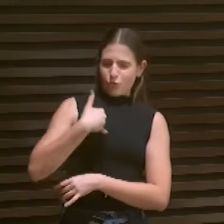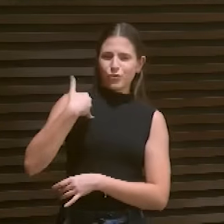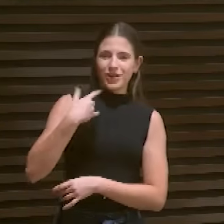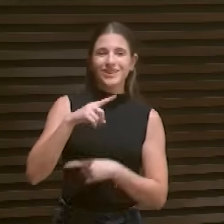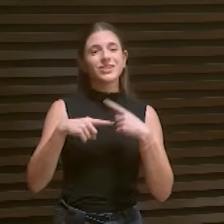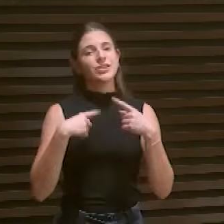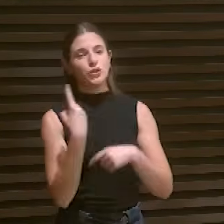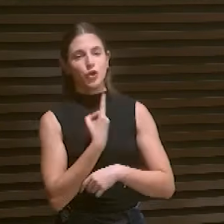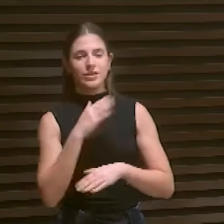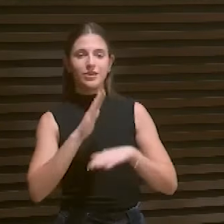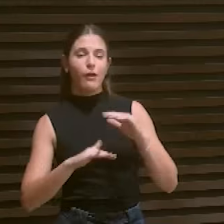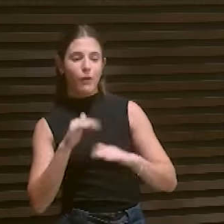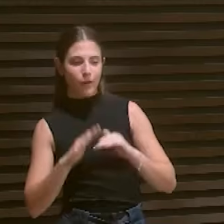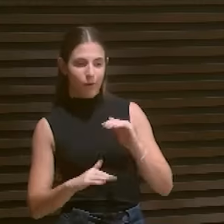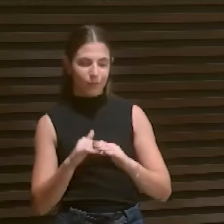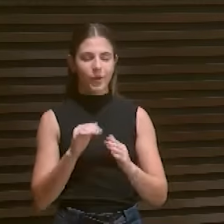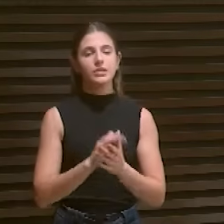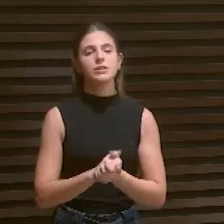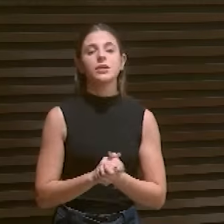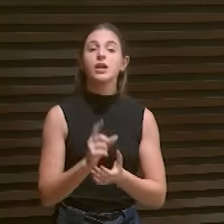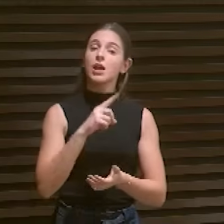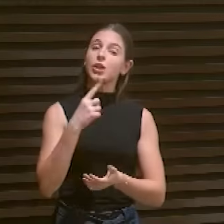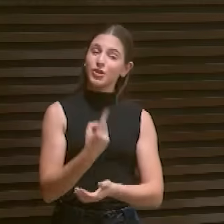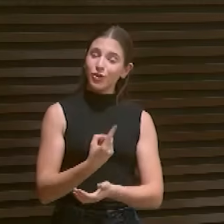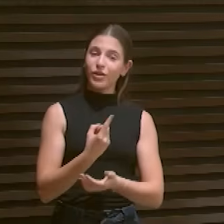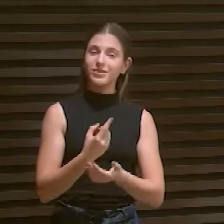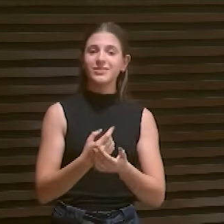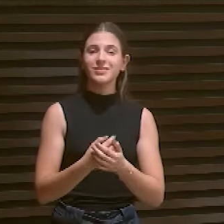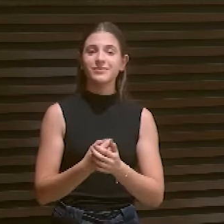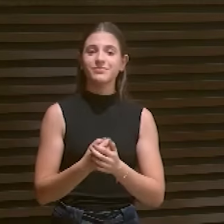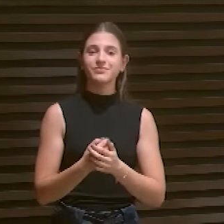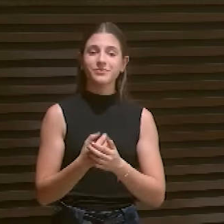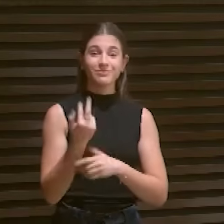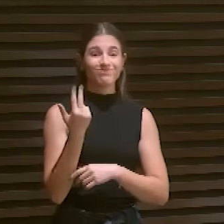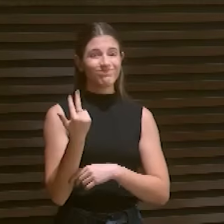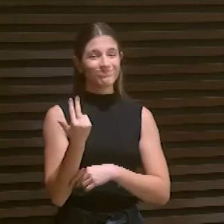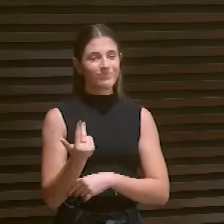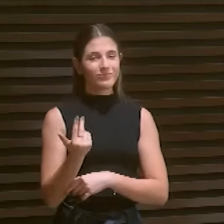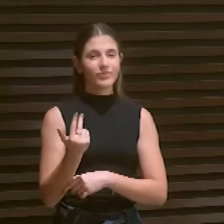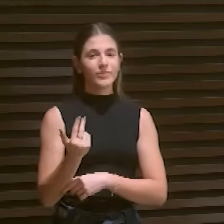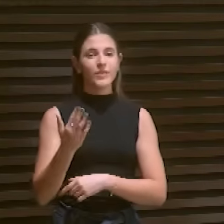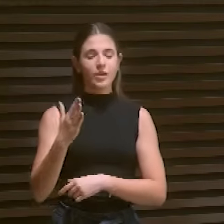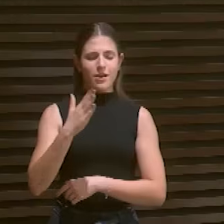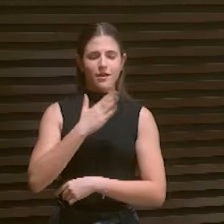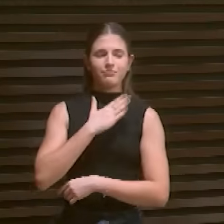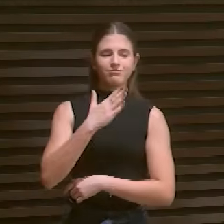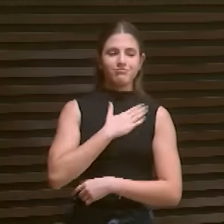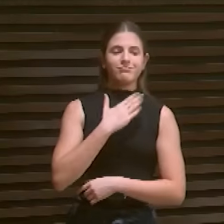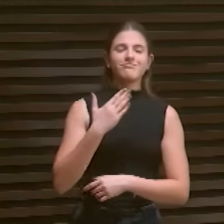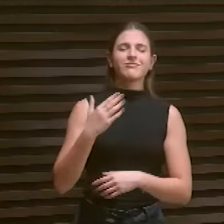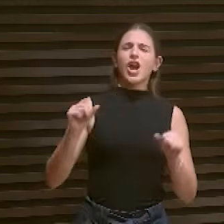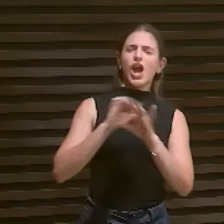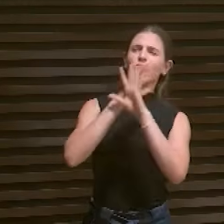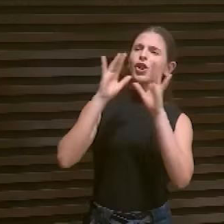nossas realizações. Nós, muitas vezes, é como se batêssemos no peito e disséssemos: glória